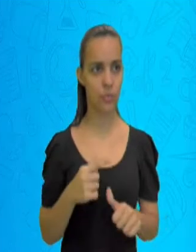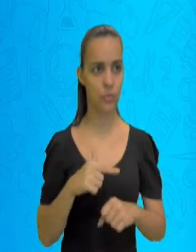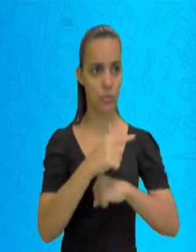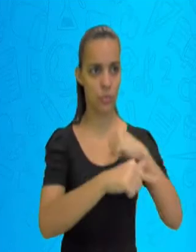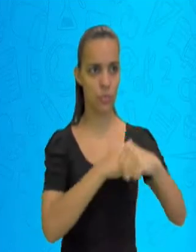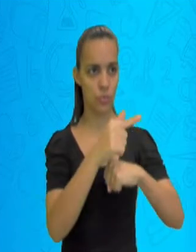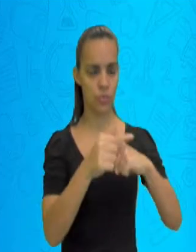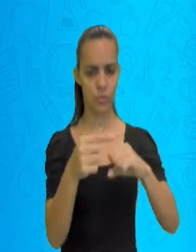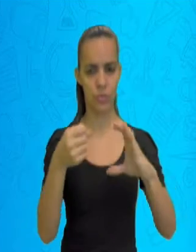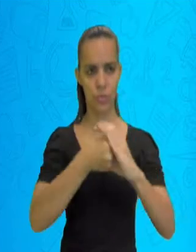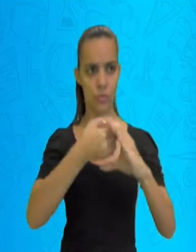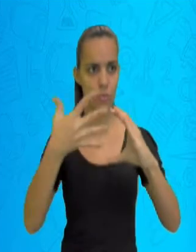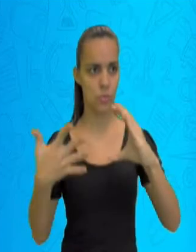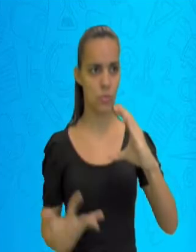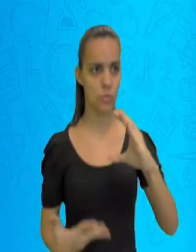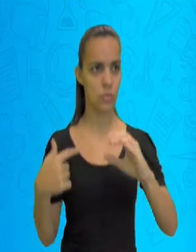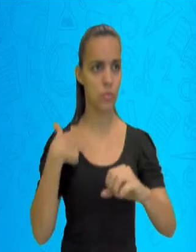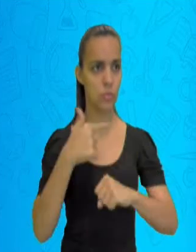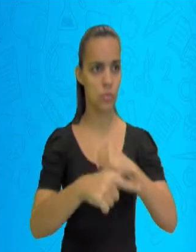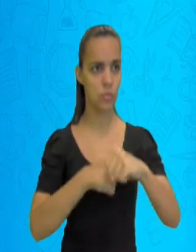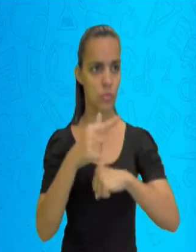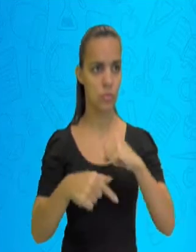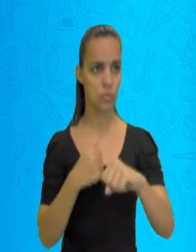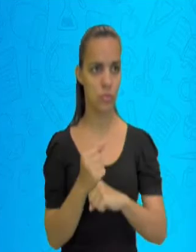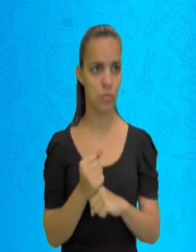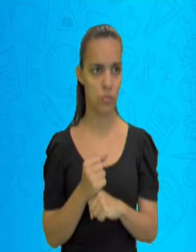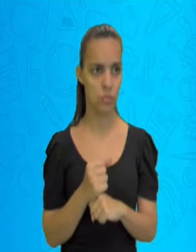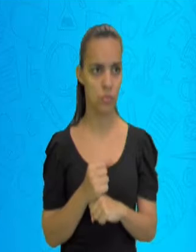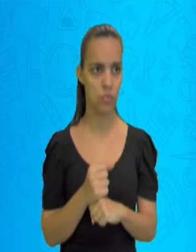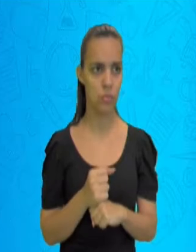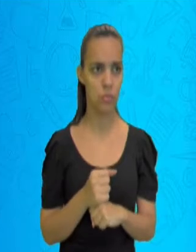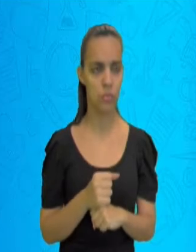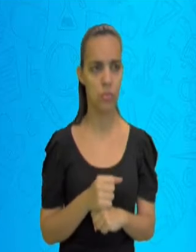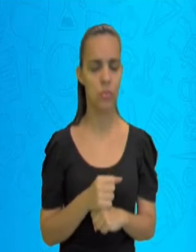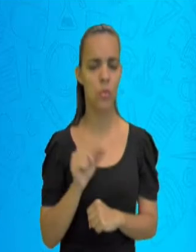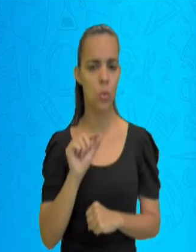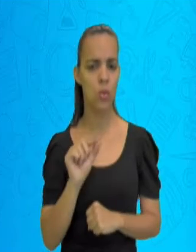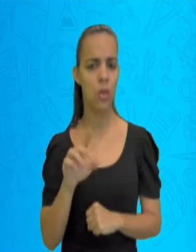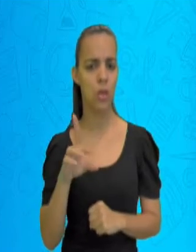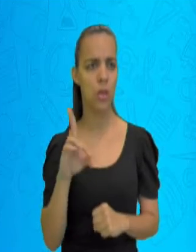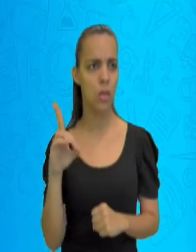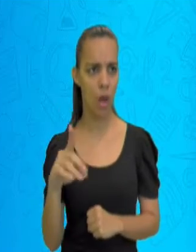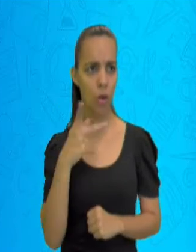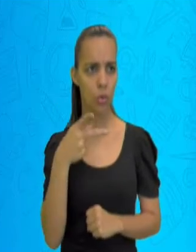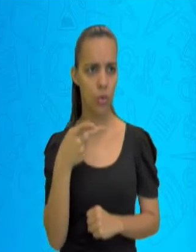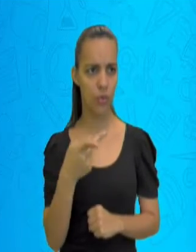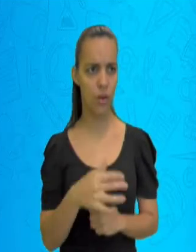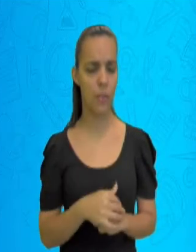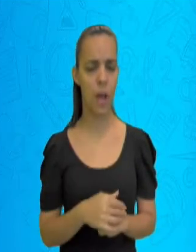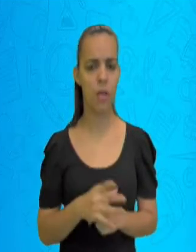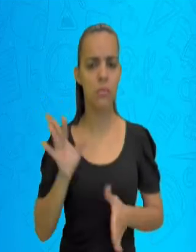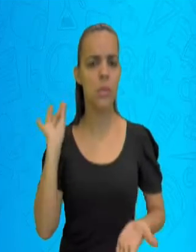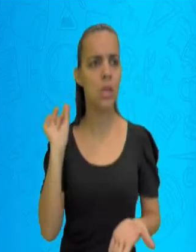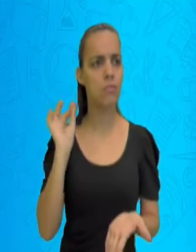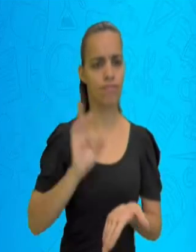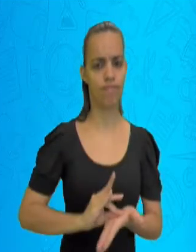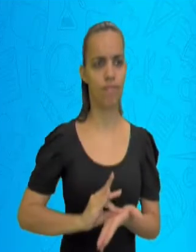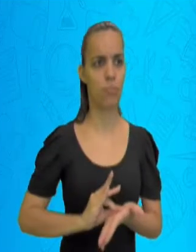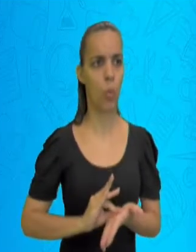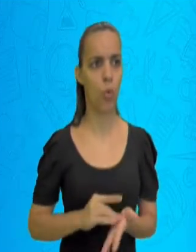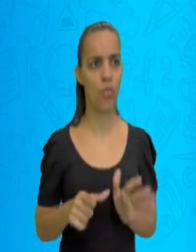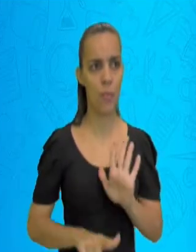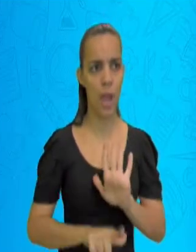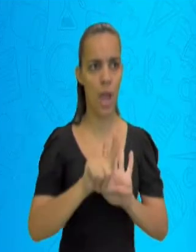as características do átomo e o que Dalton falou para confirmar as leis